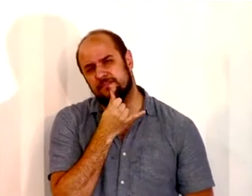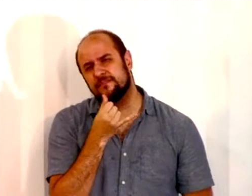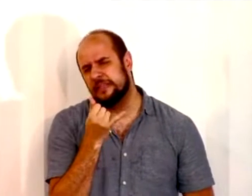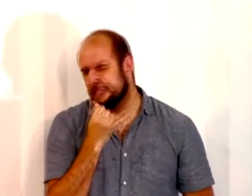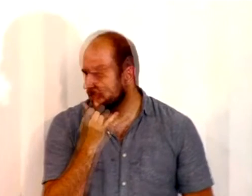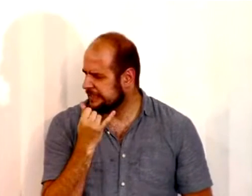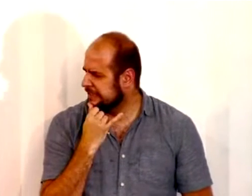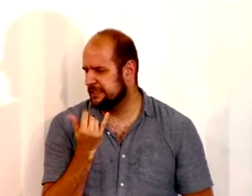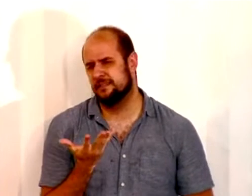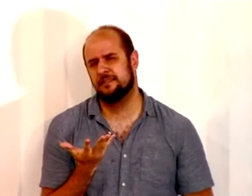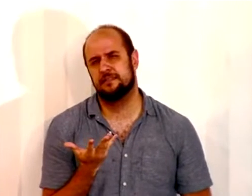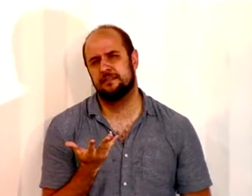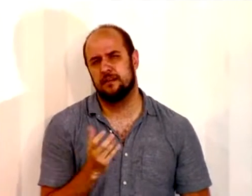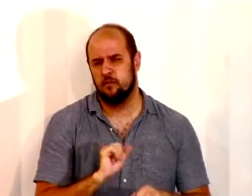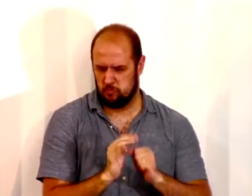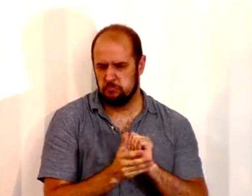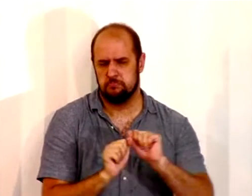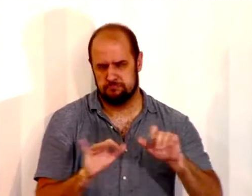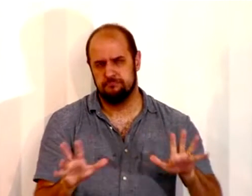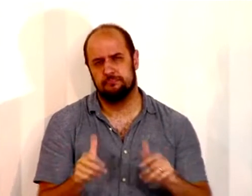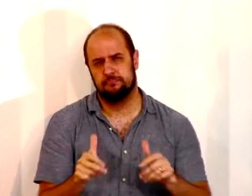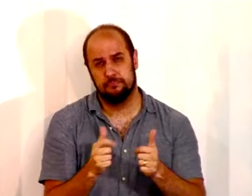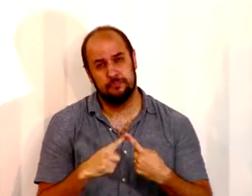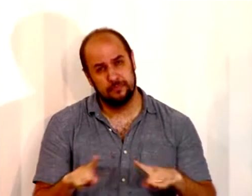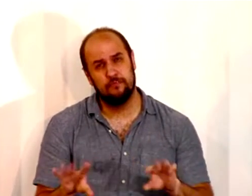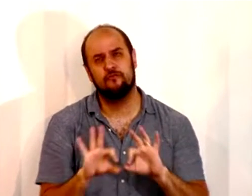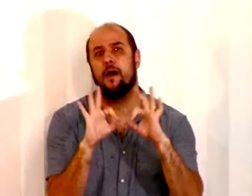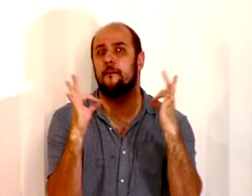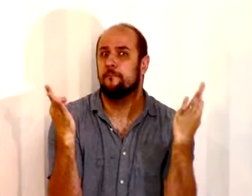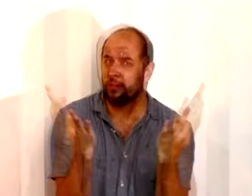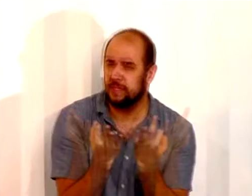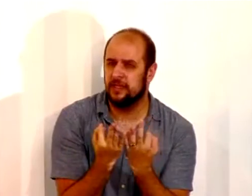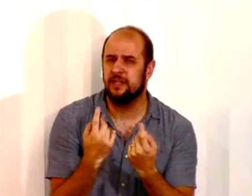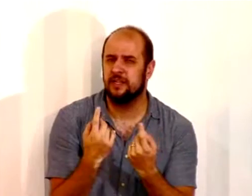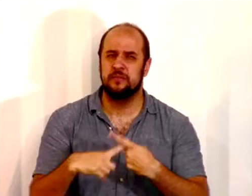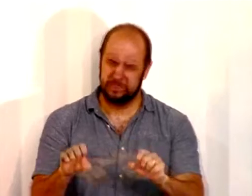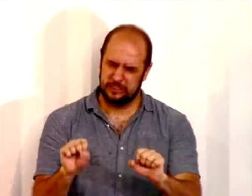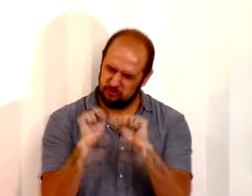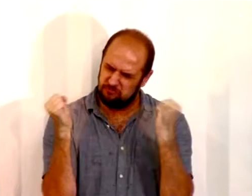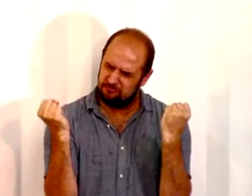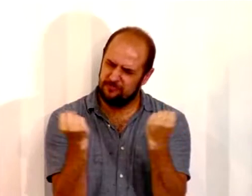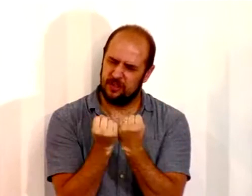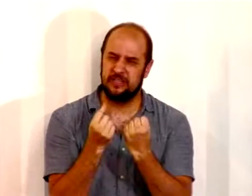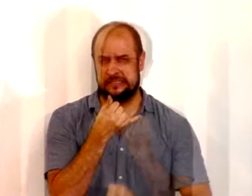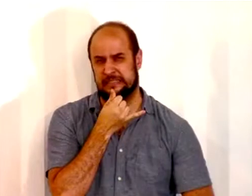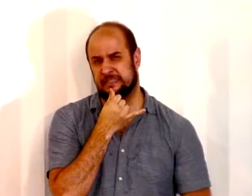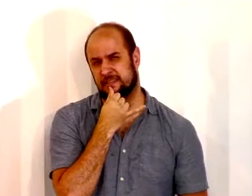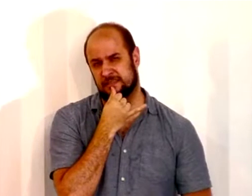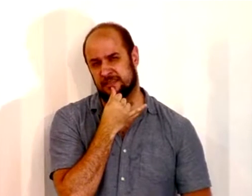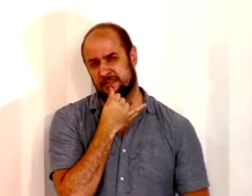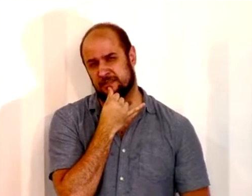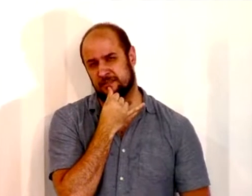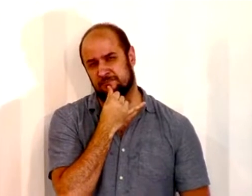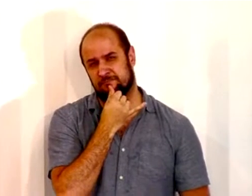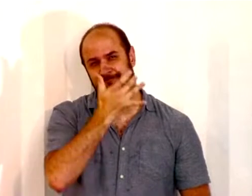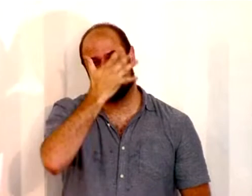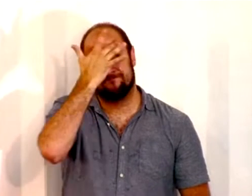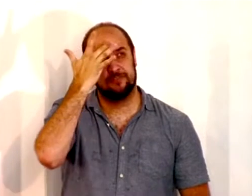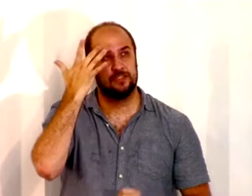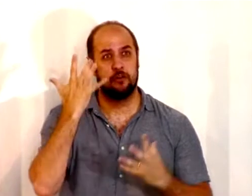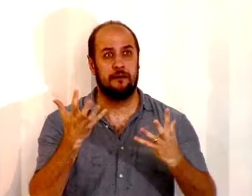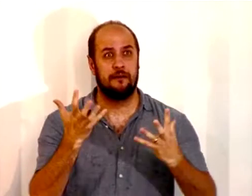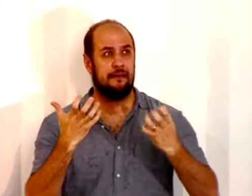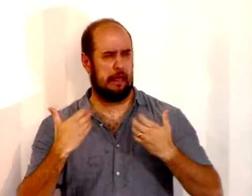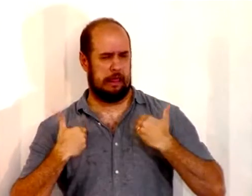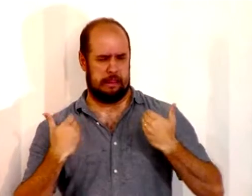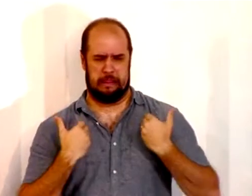tristeza por perda de familiares, é um momento difícil que a sociedade está enfrentando, mas as pessoas andam buscando satisfazer a alegria.